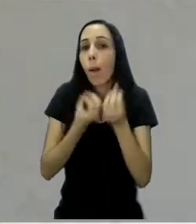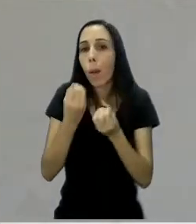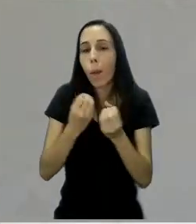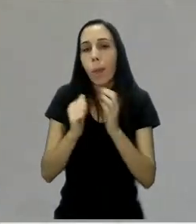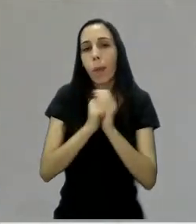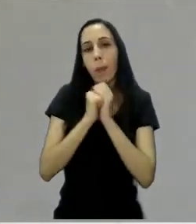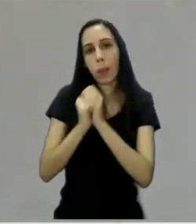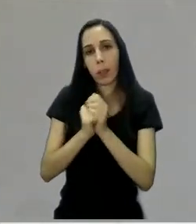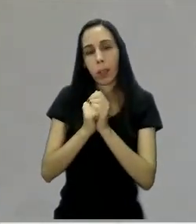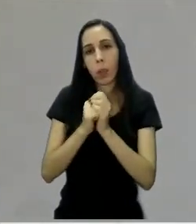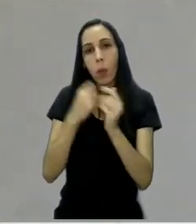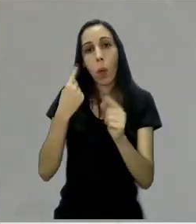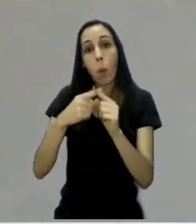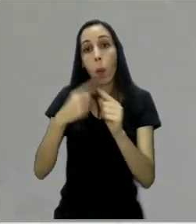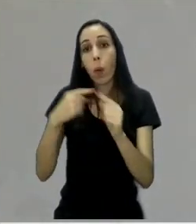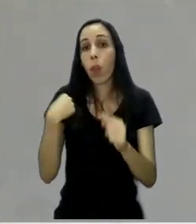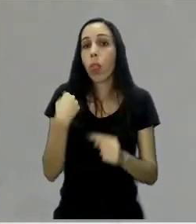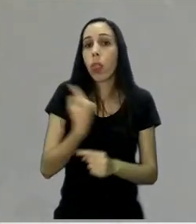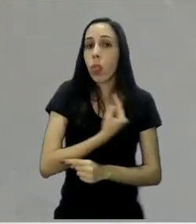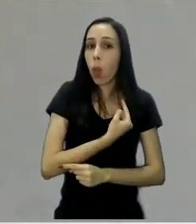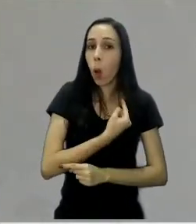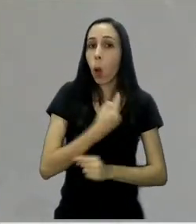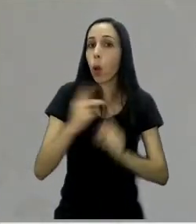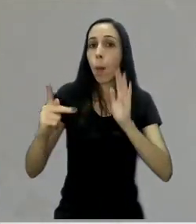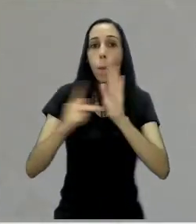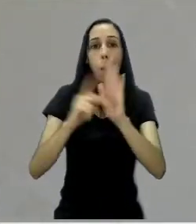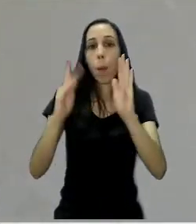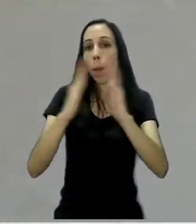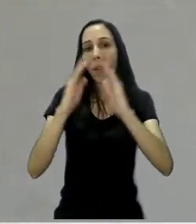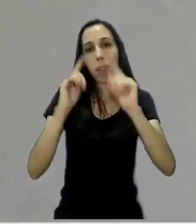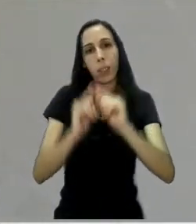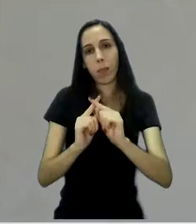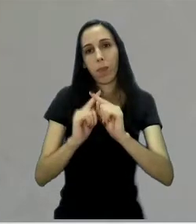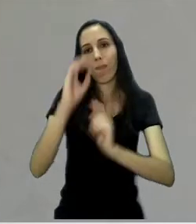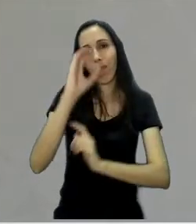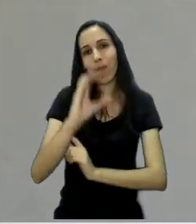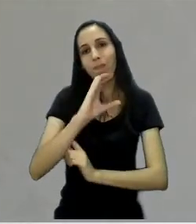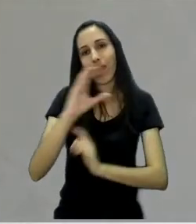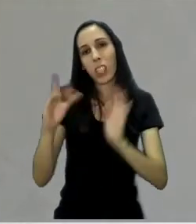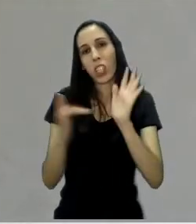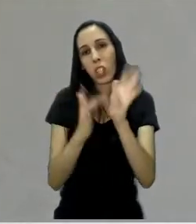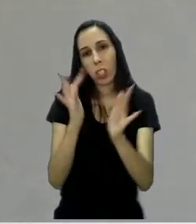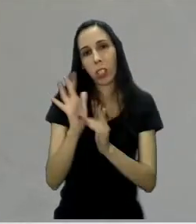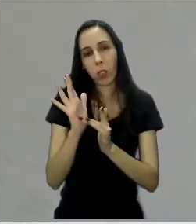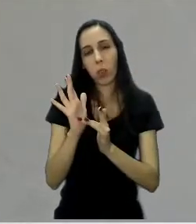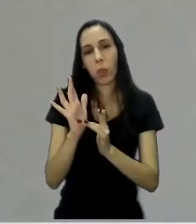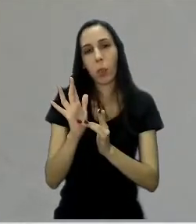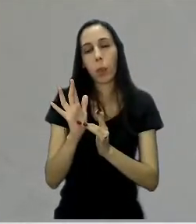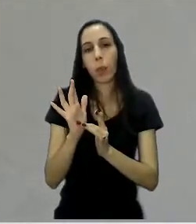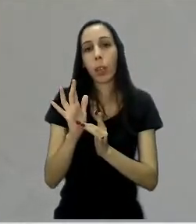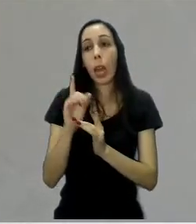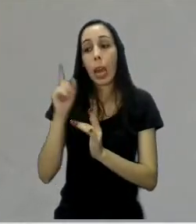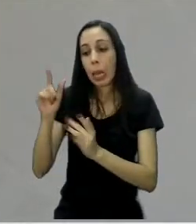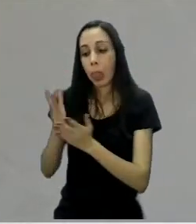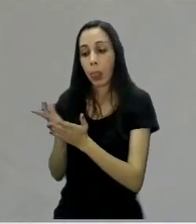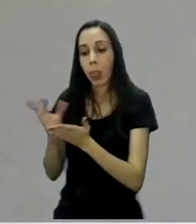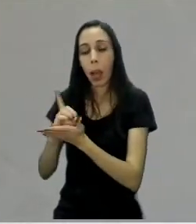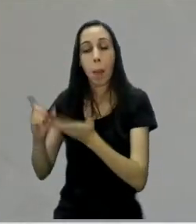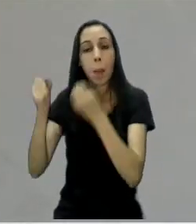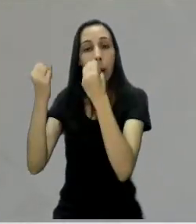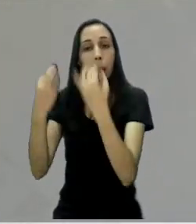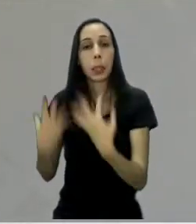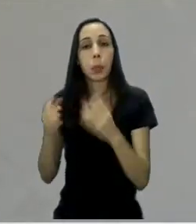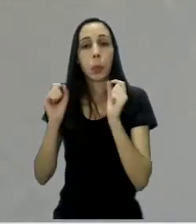a Igreja de Cristo. E a palavra está nos dizendo, né, que